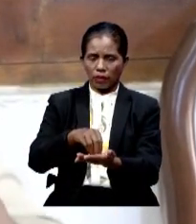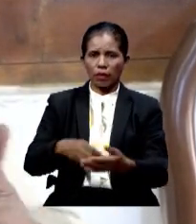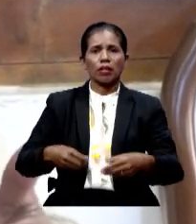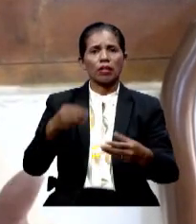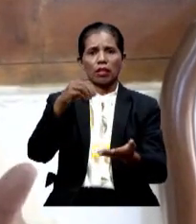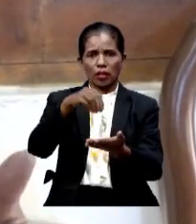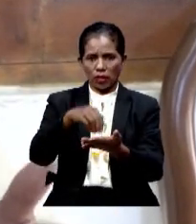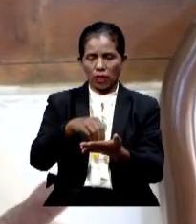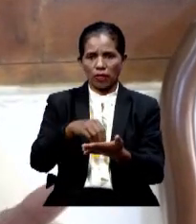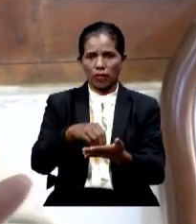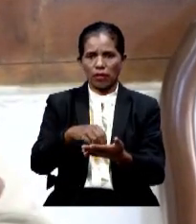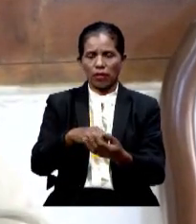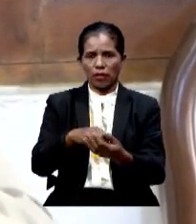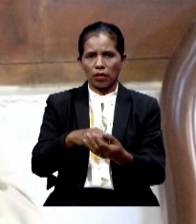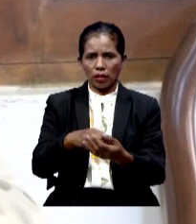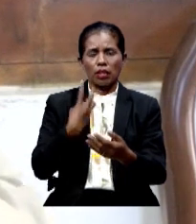a